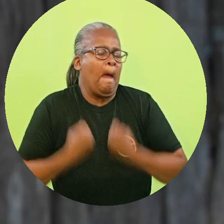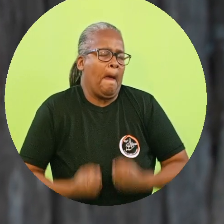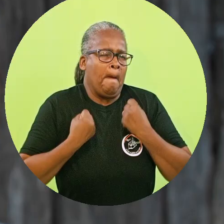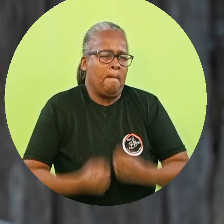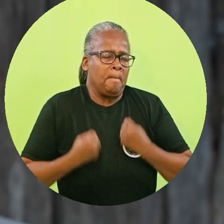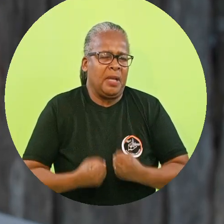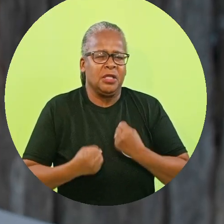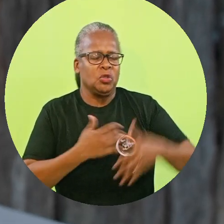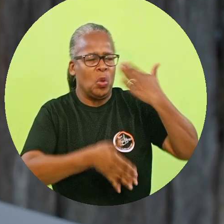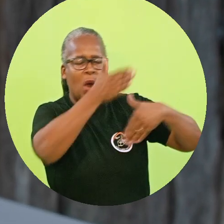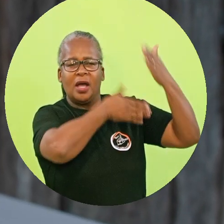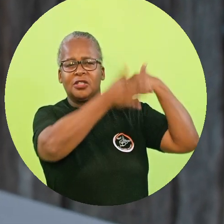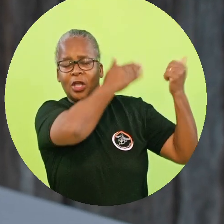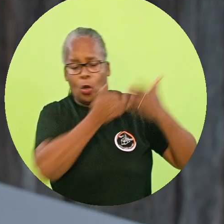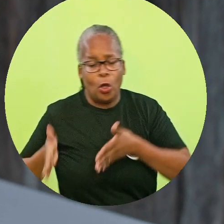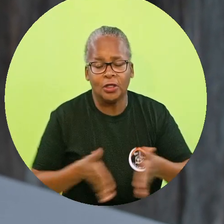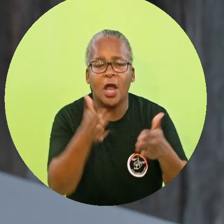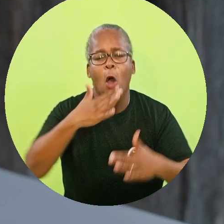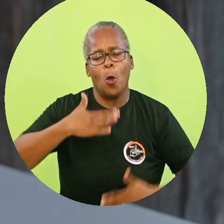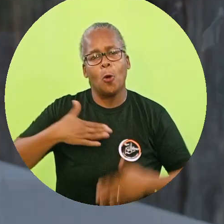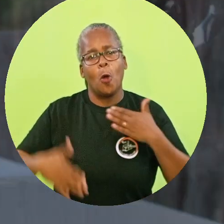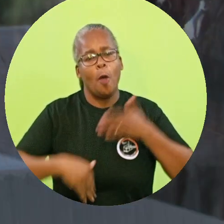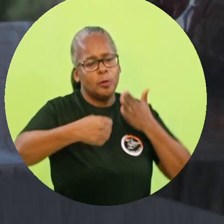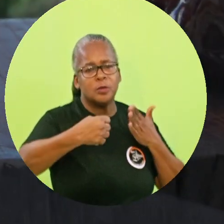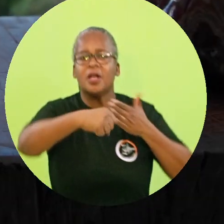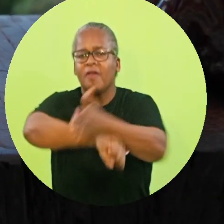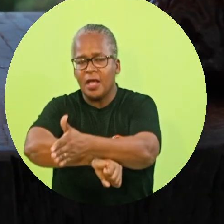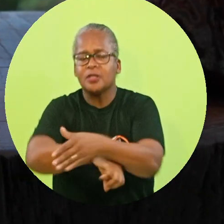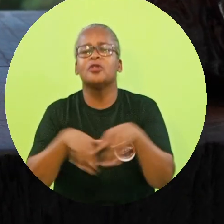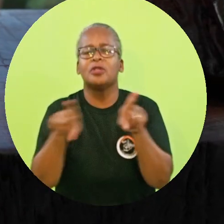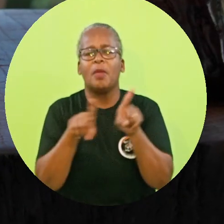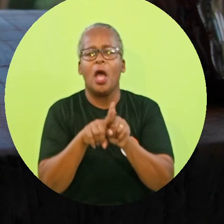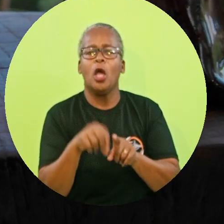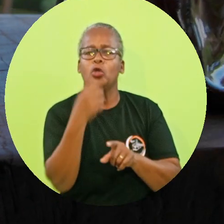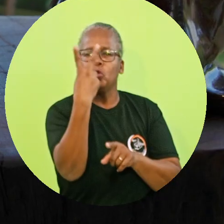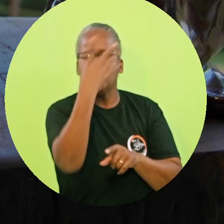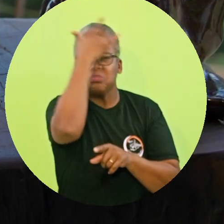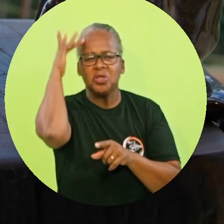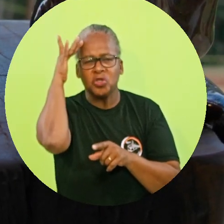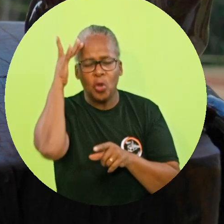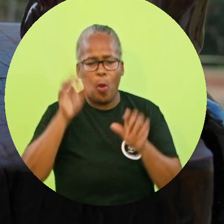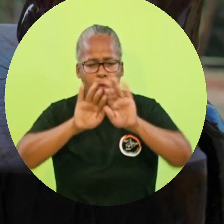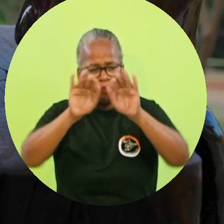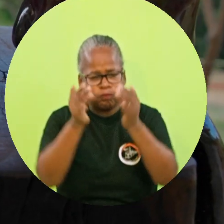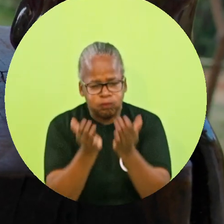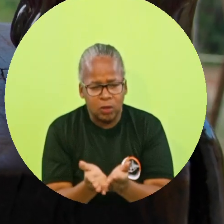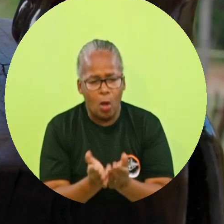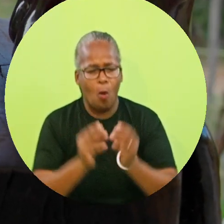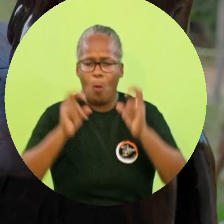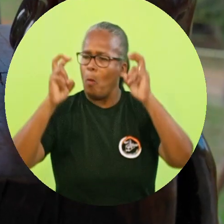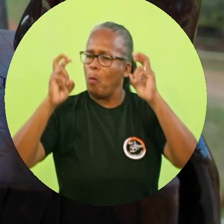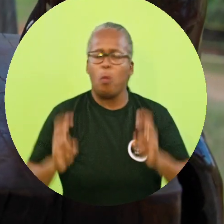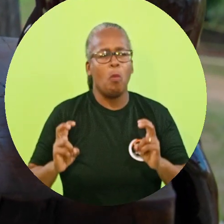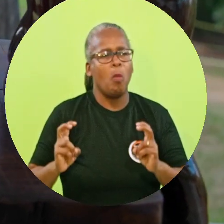trilhos, passagens, corpos que atravessam e são atravessados. Duas figuras de cerâmica ocupam as extremidades do